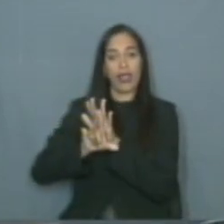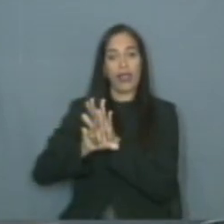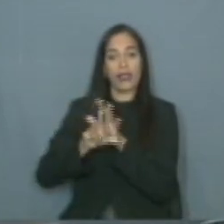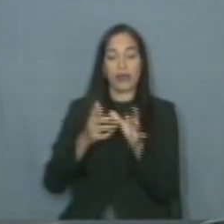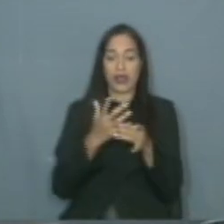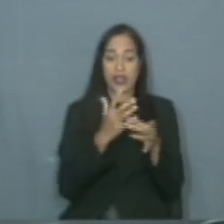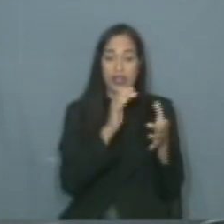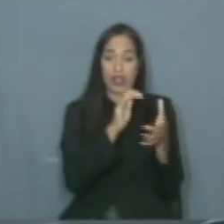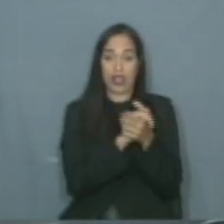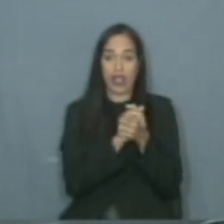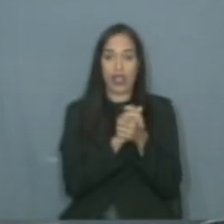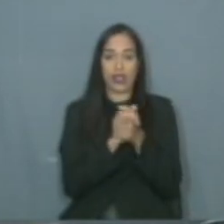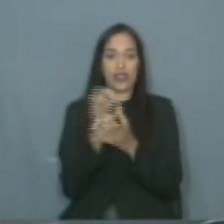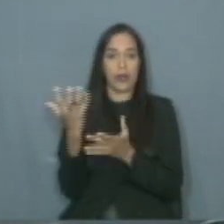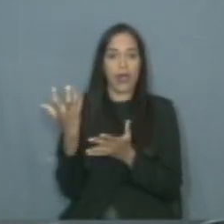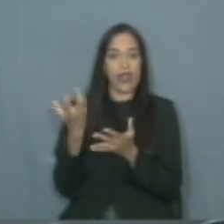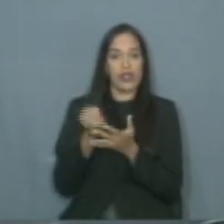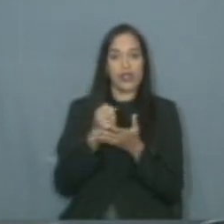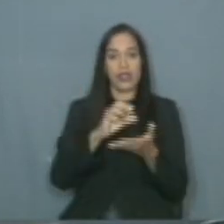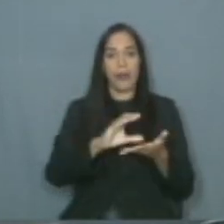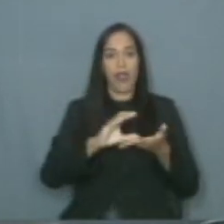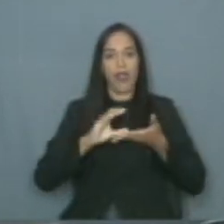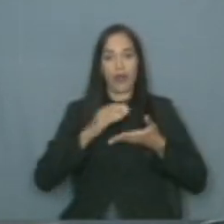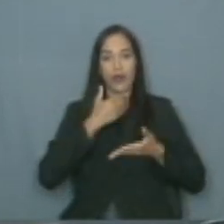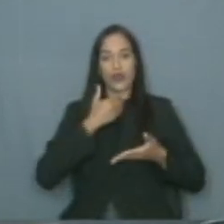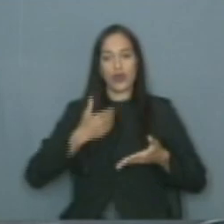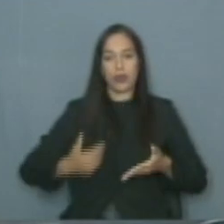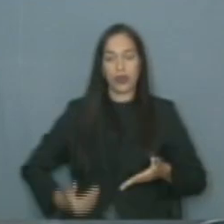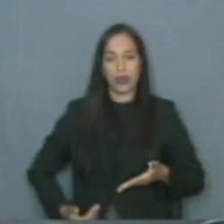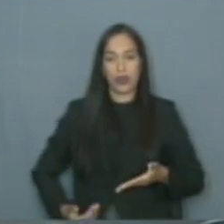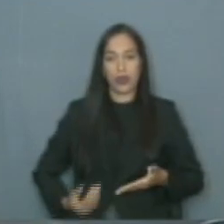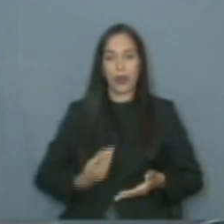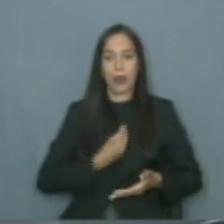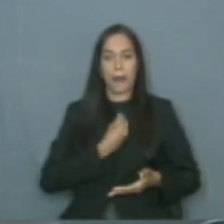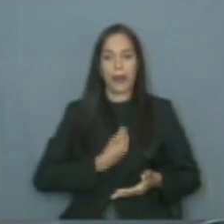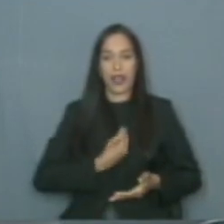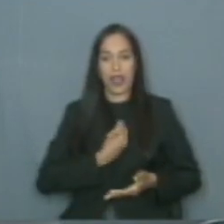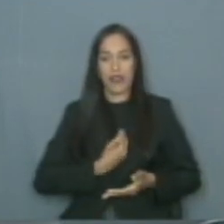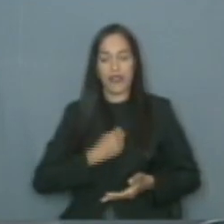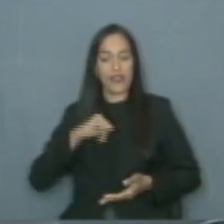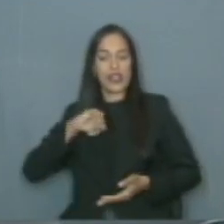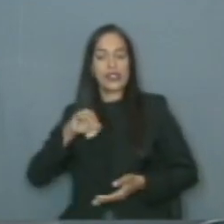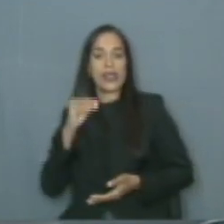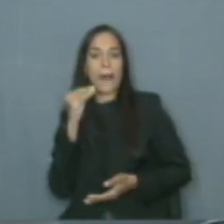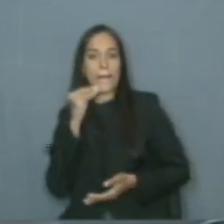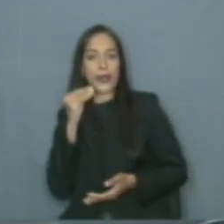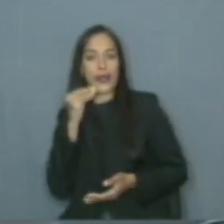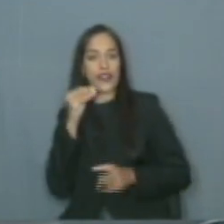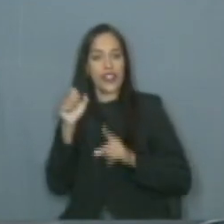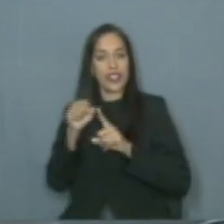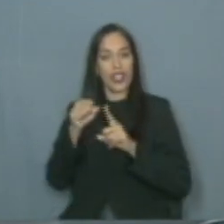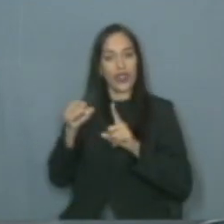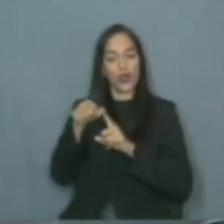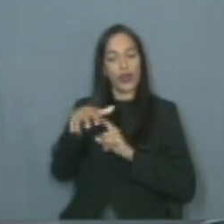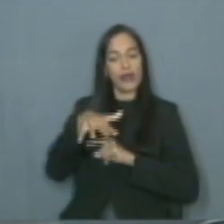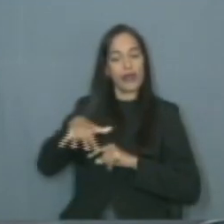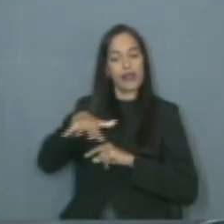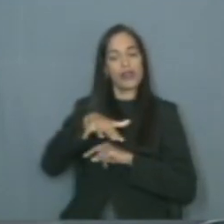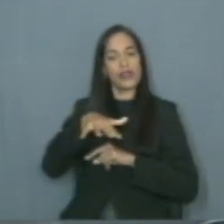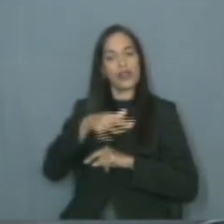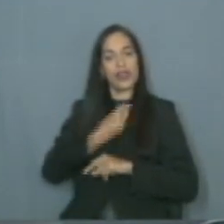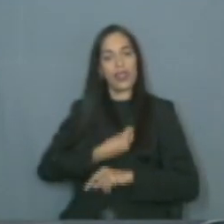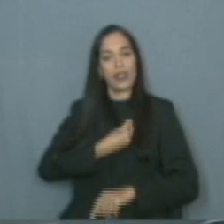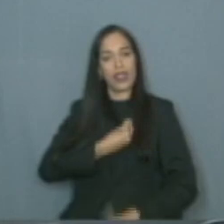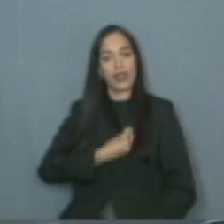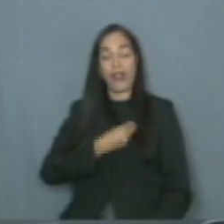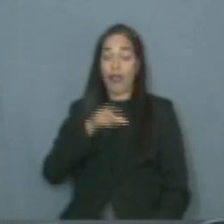se casam para receber recurso público, para viver na mamata do que a sociedade civil trabalha todos os dias. Essas